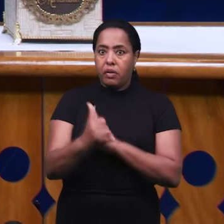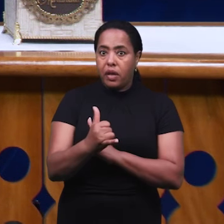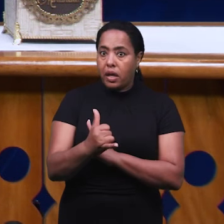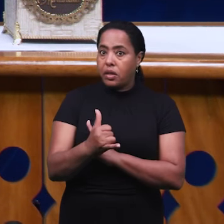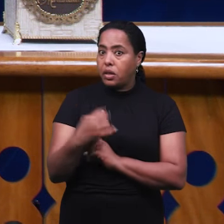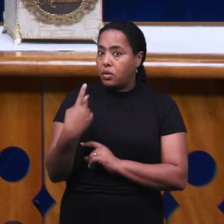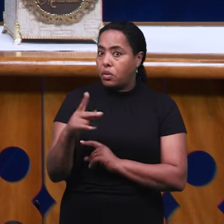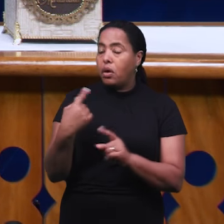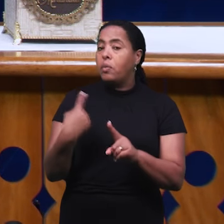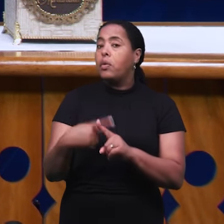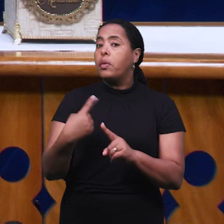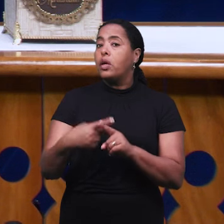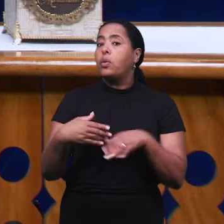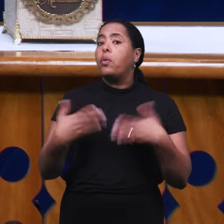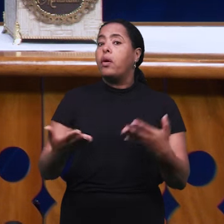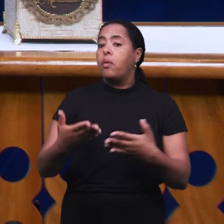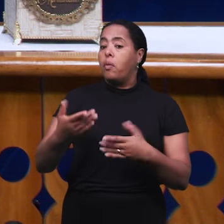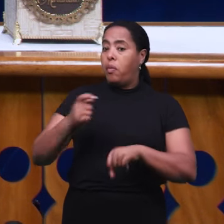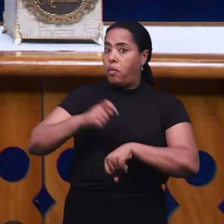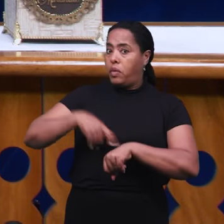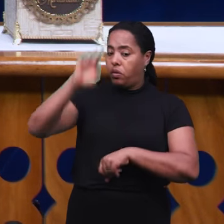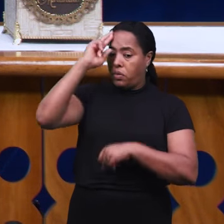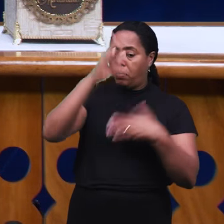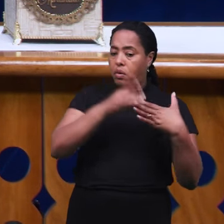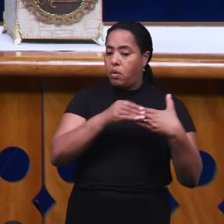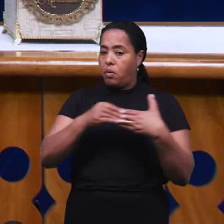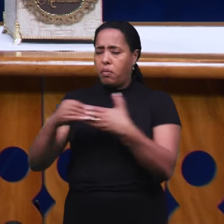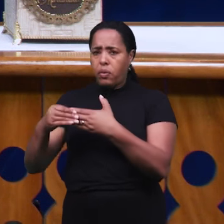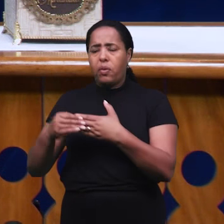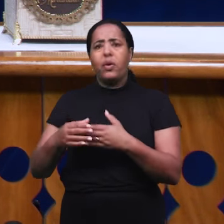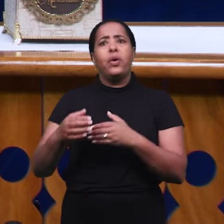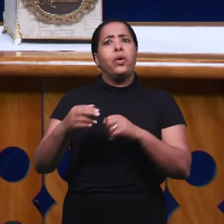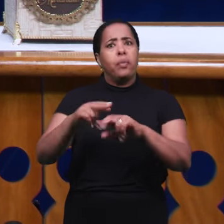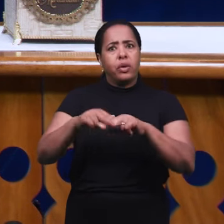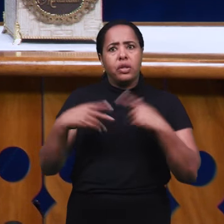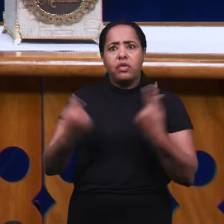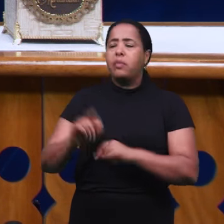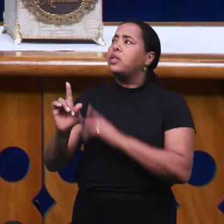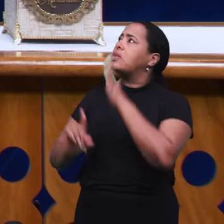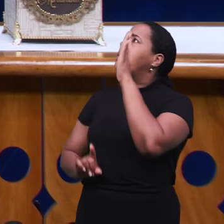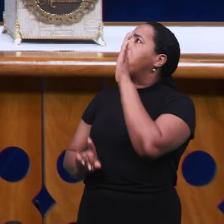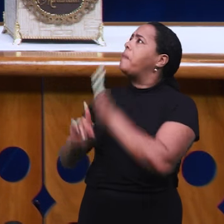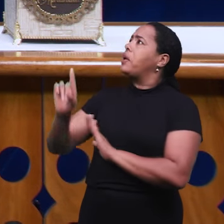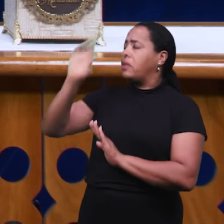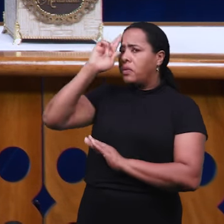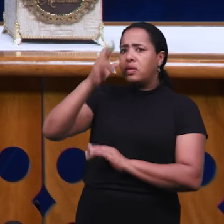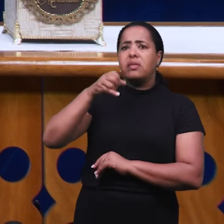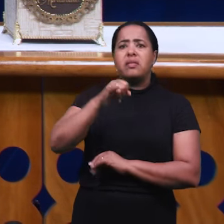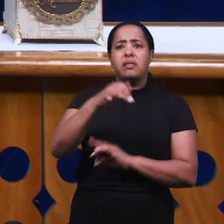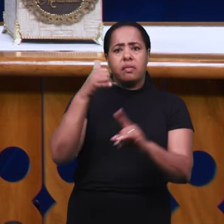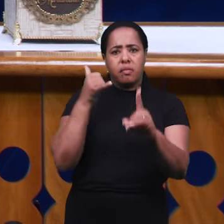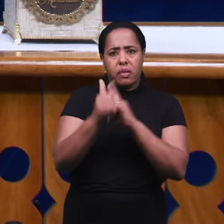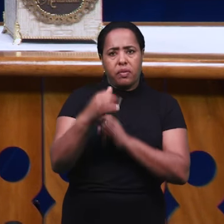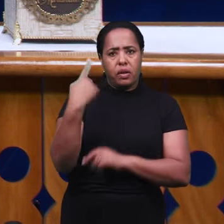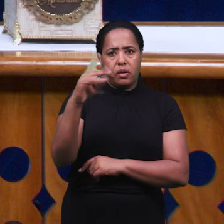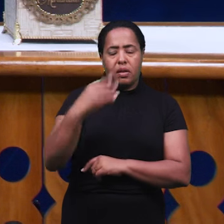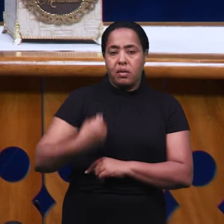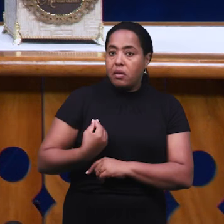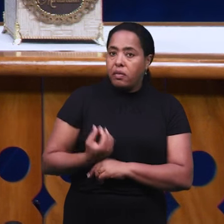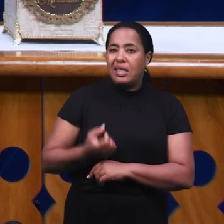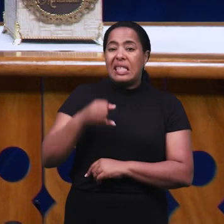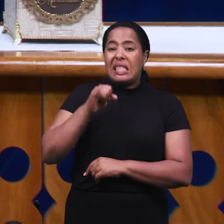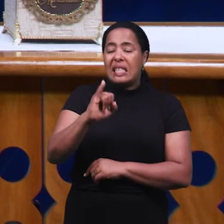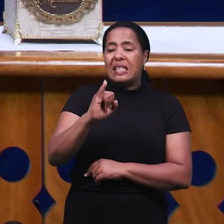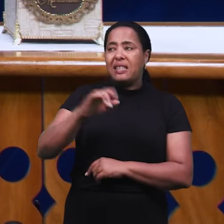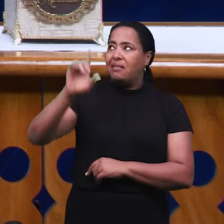profética quando ela é dirigida pelo Senhor. Por isso, consultar se aquilo é profético da sua vida, ou seja, se o Senhor tem